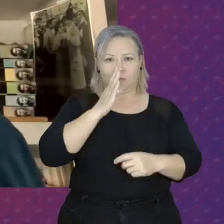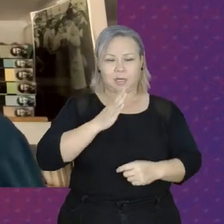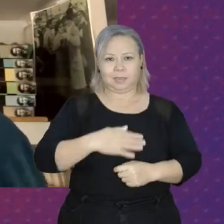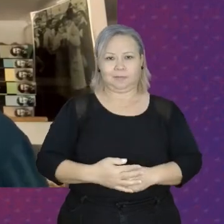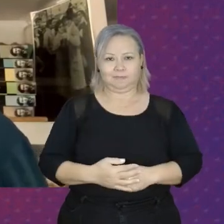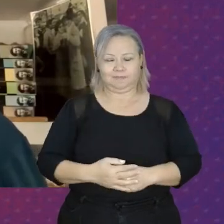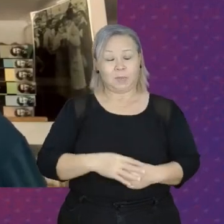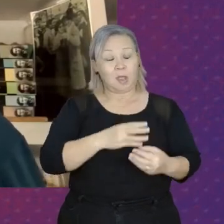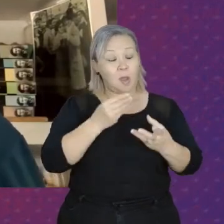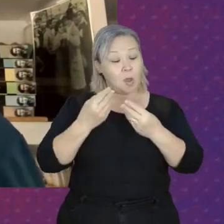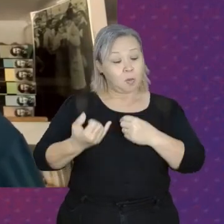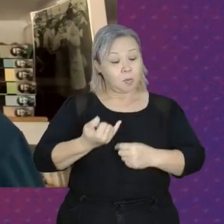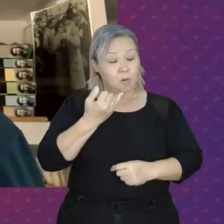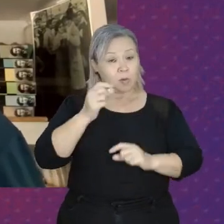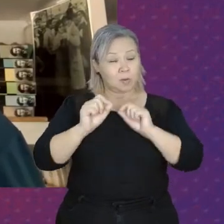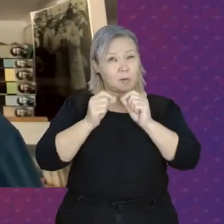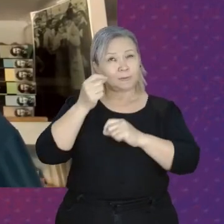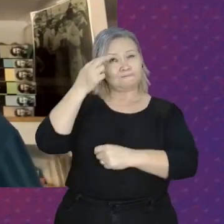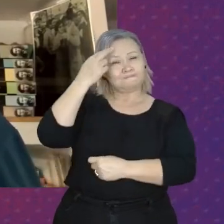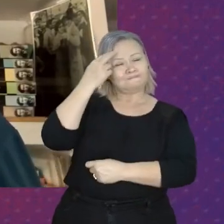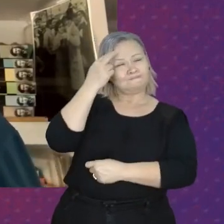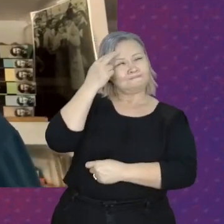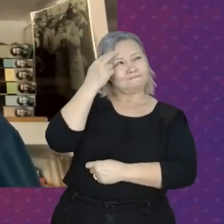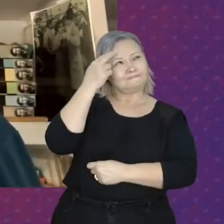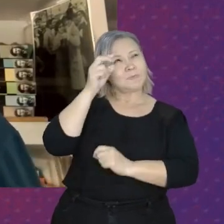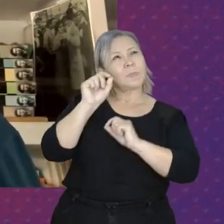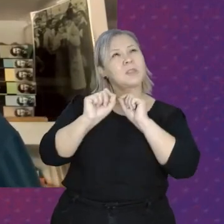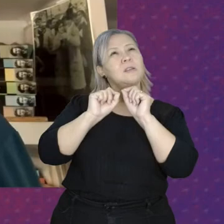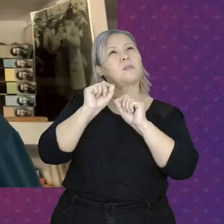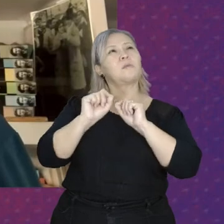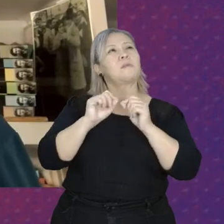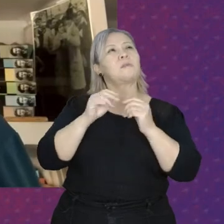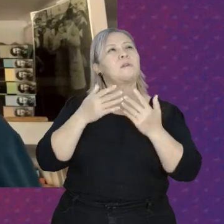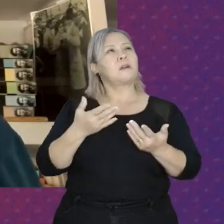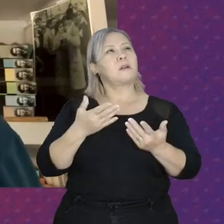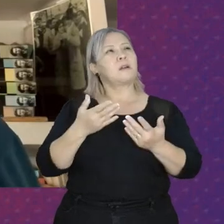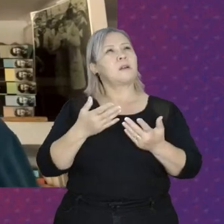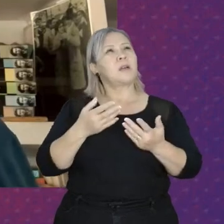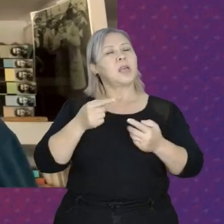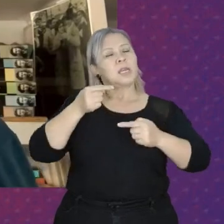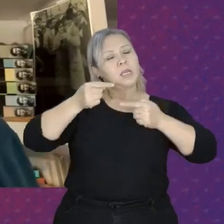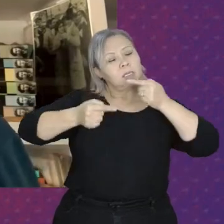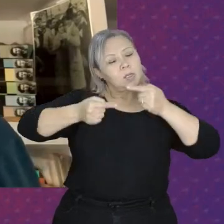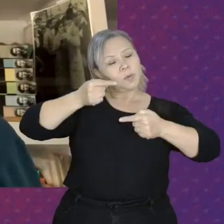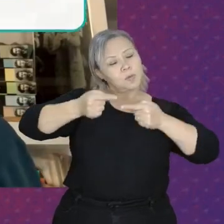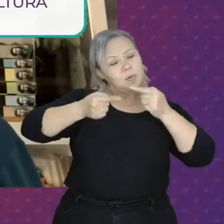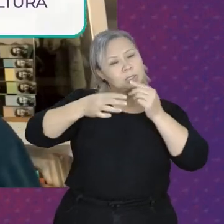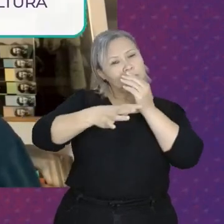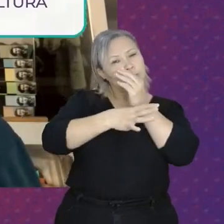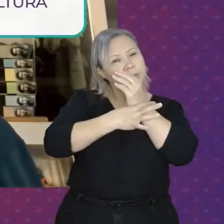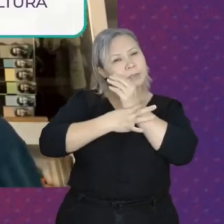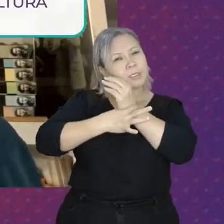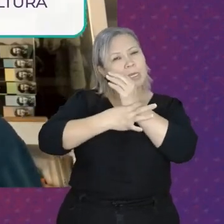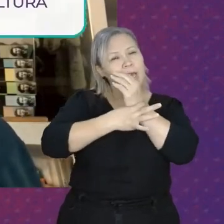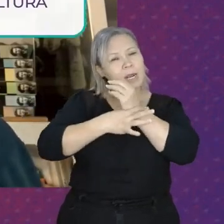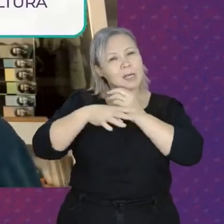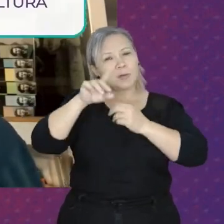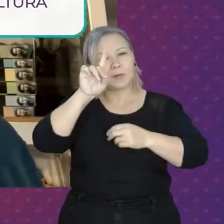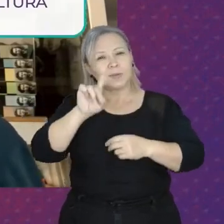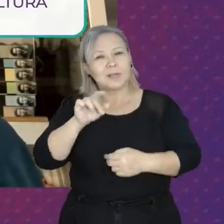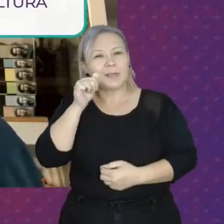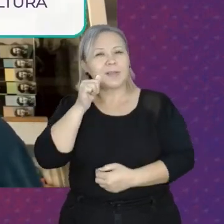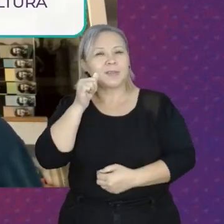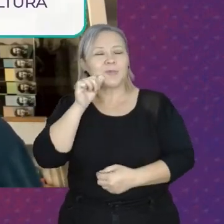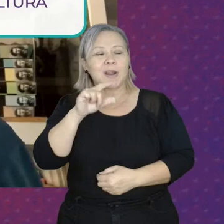nós pensemos, né, em políticas que garantam o direito das